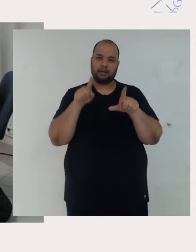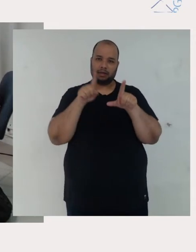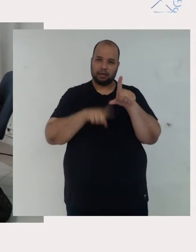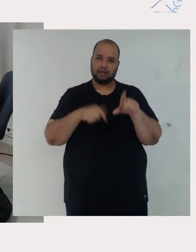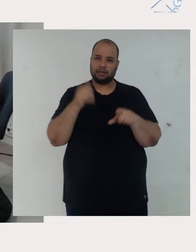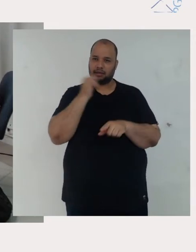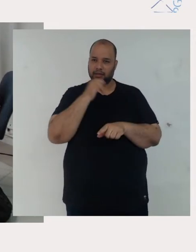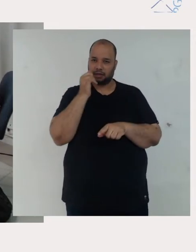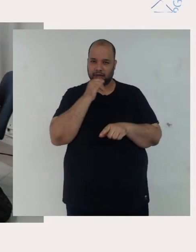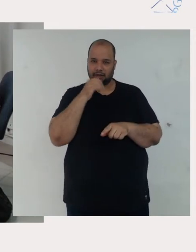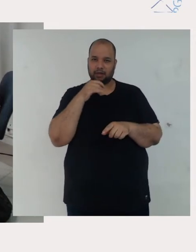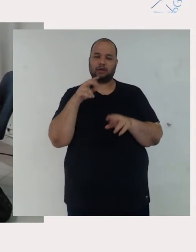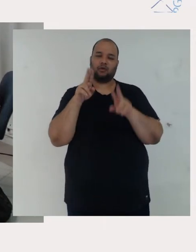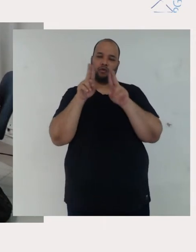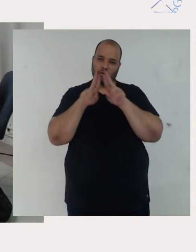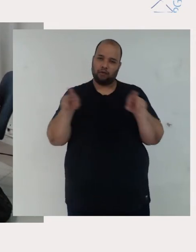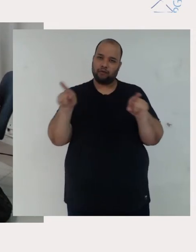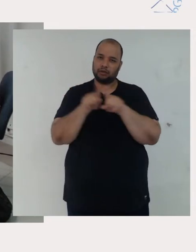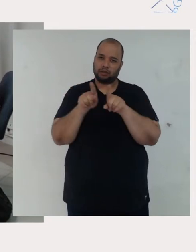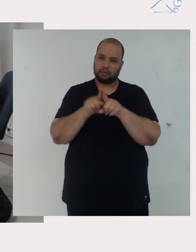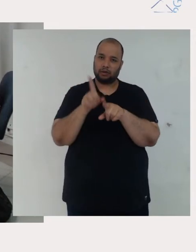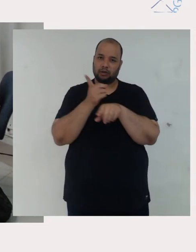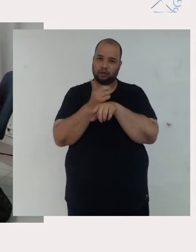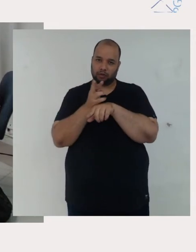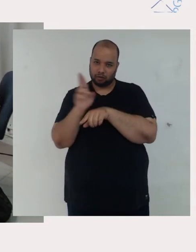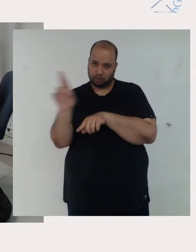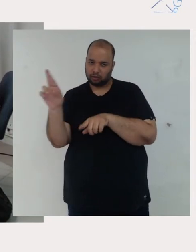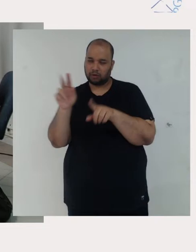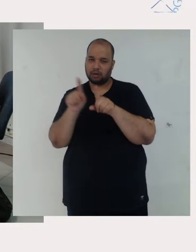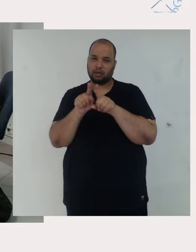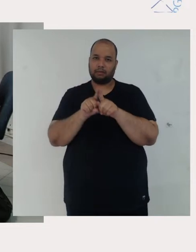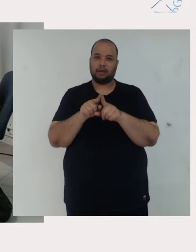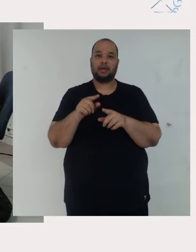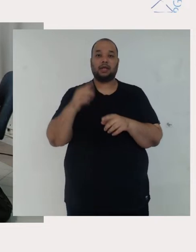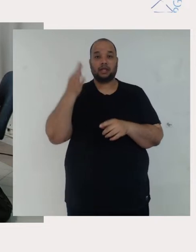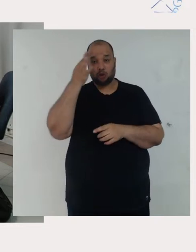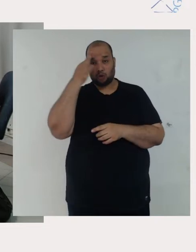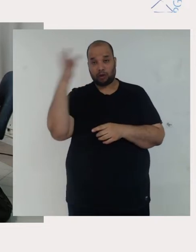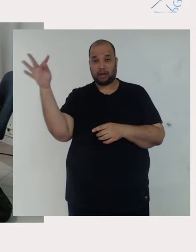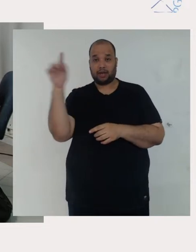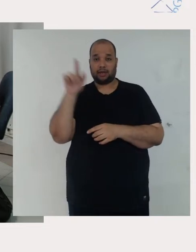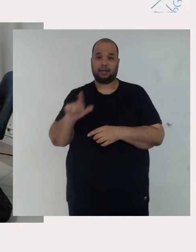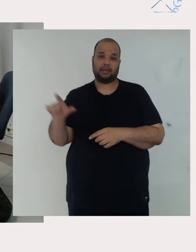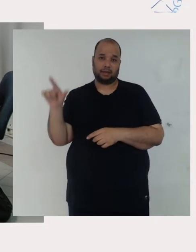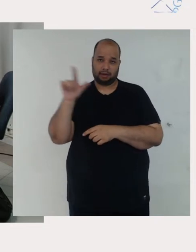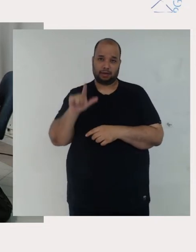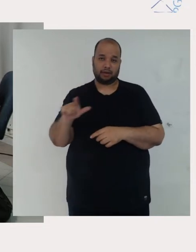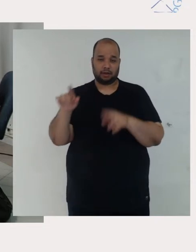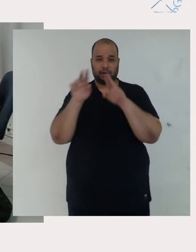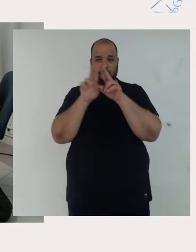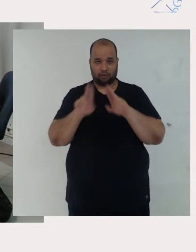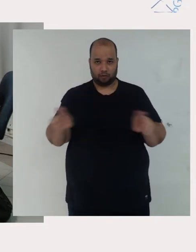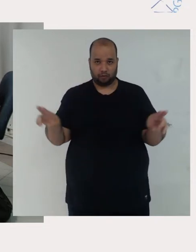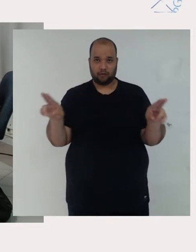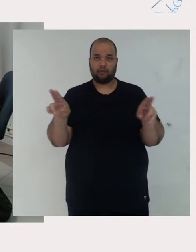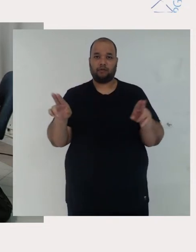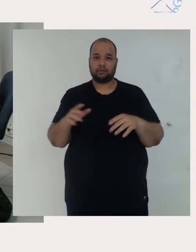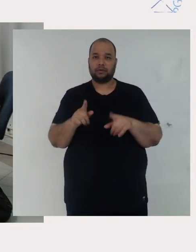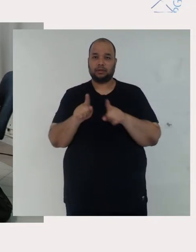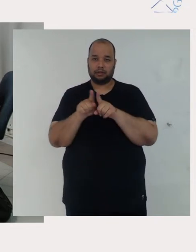em 2004, e doutora em Teoria Literária, também pela UFSC, com